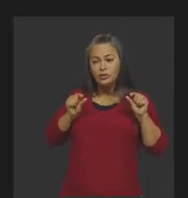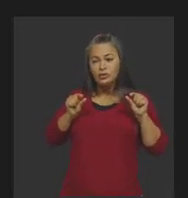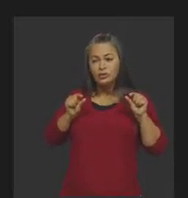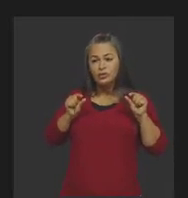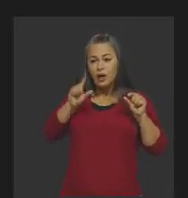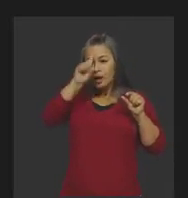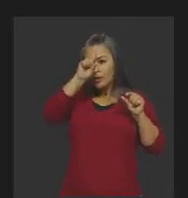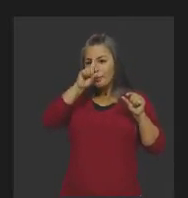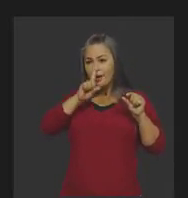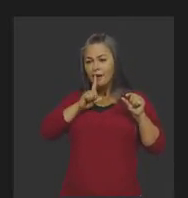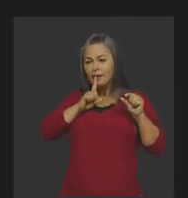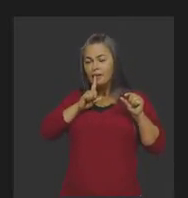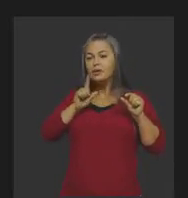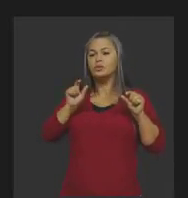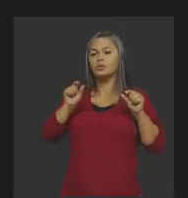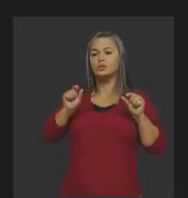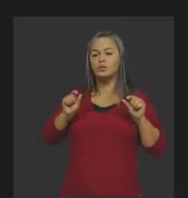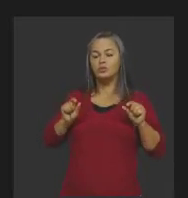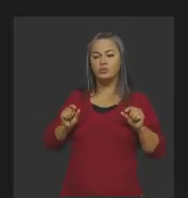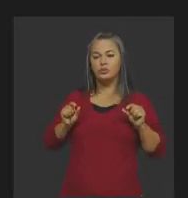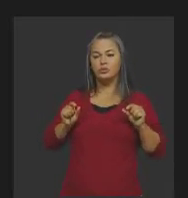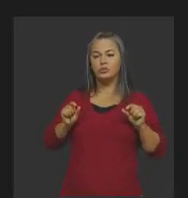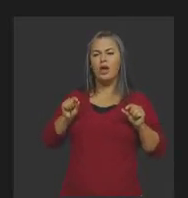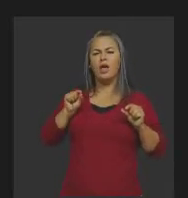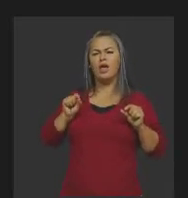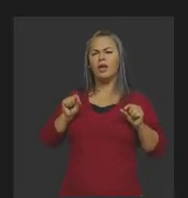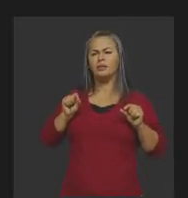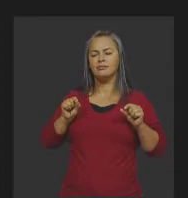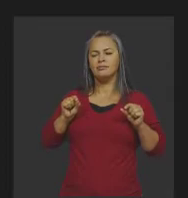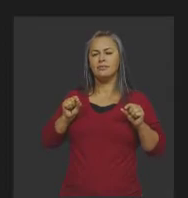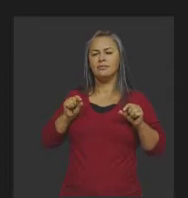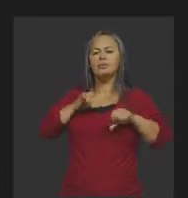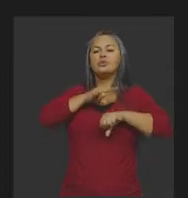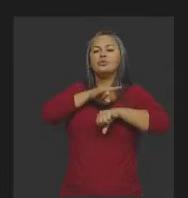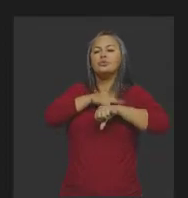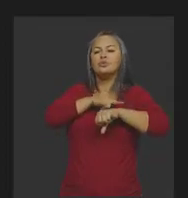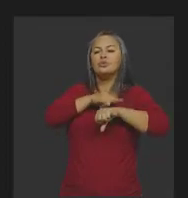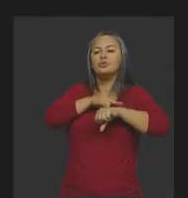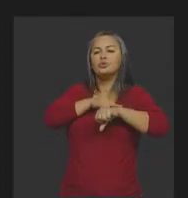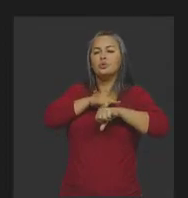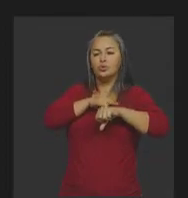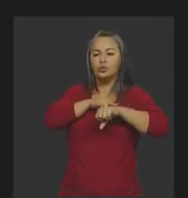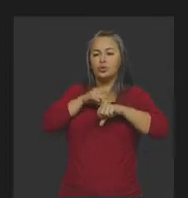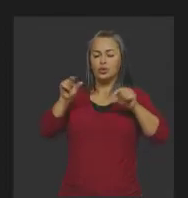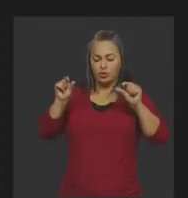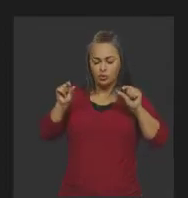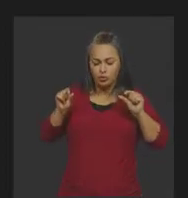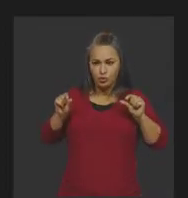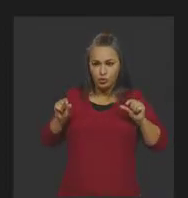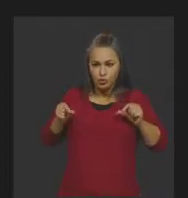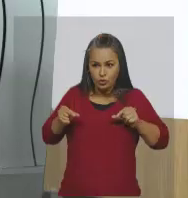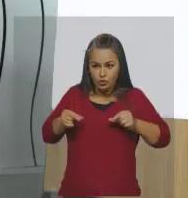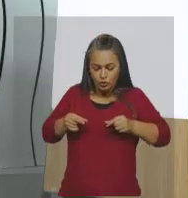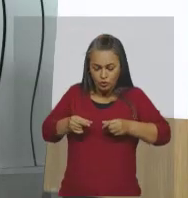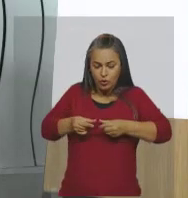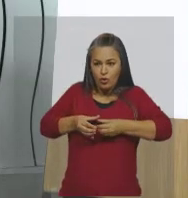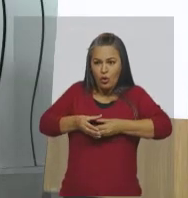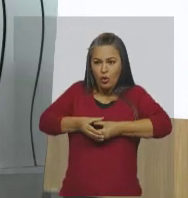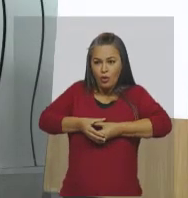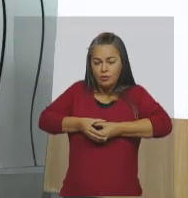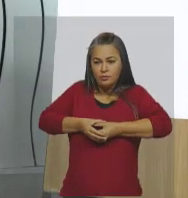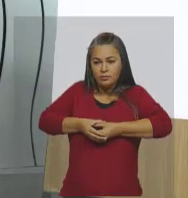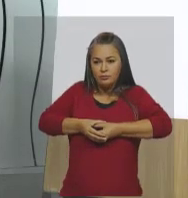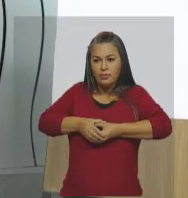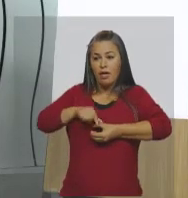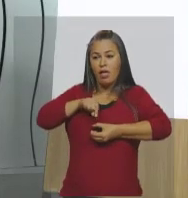os ureteres. Esses ureteres vão levar a urina produzida no rim até a bexiga. A bexiga vai ter esse